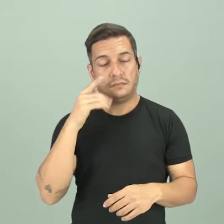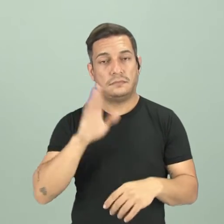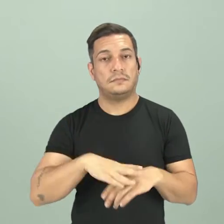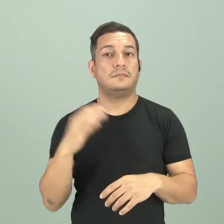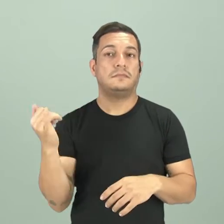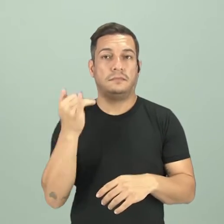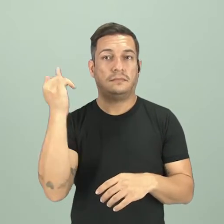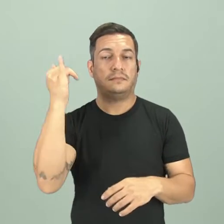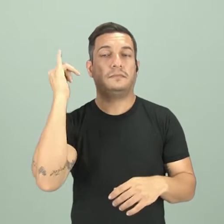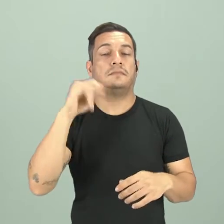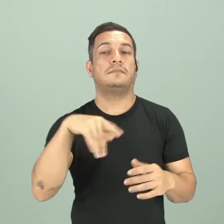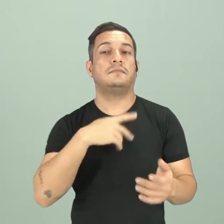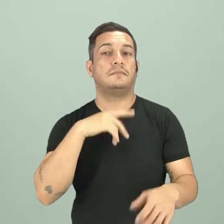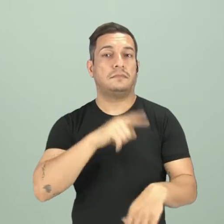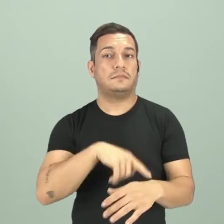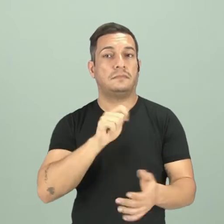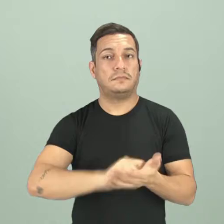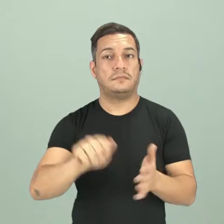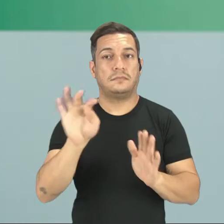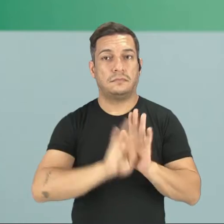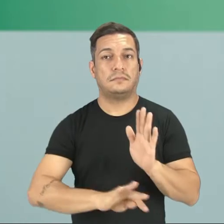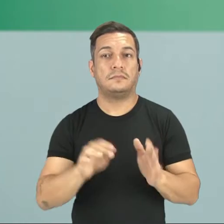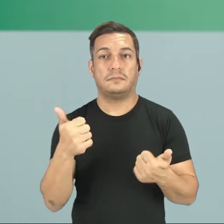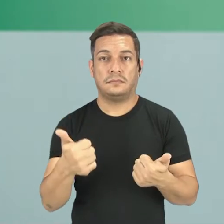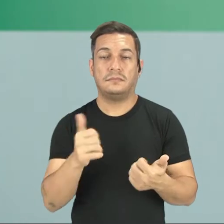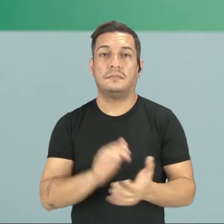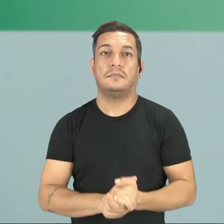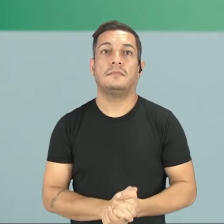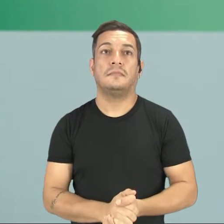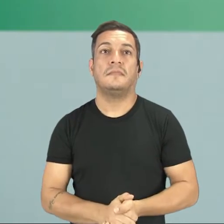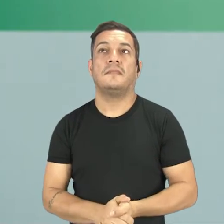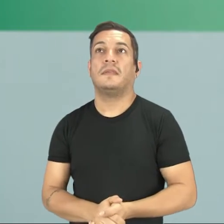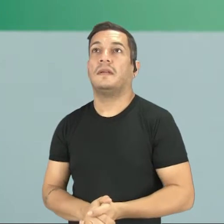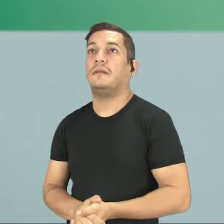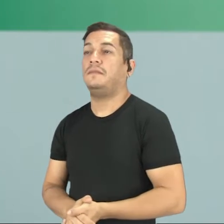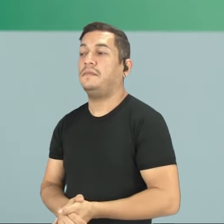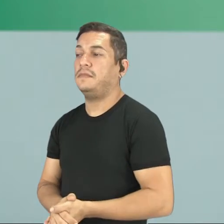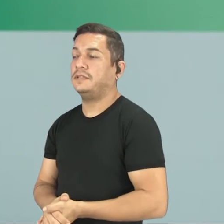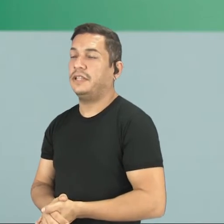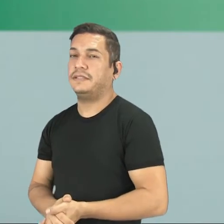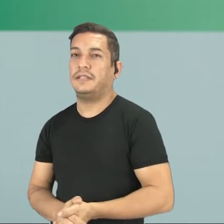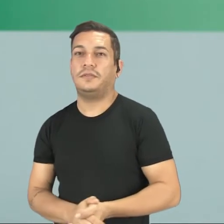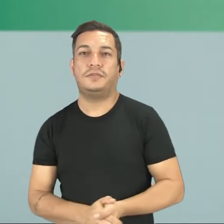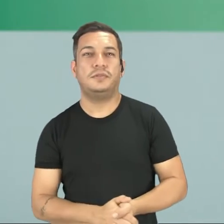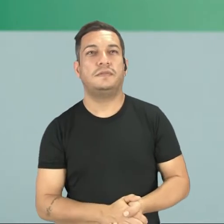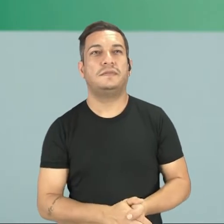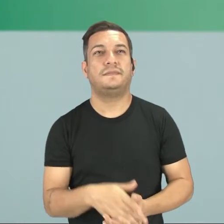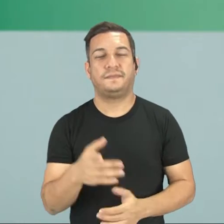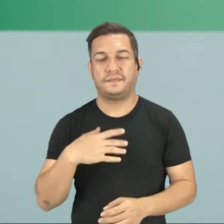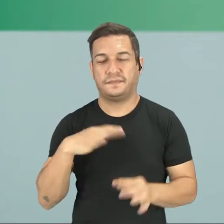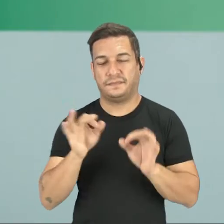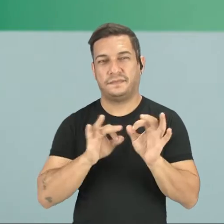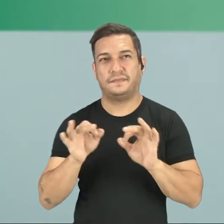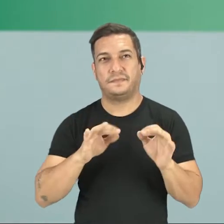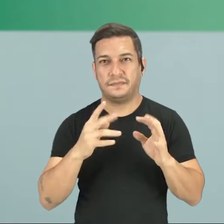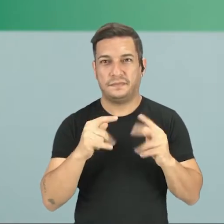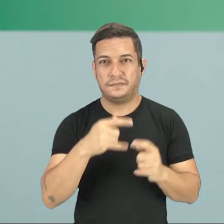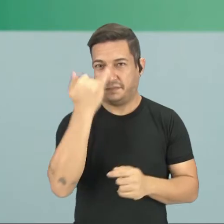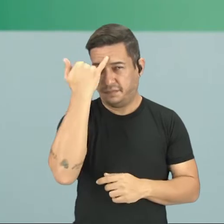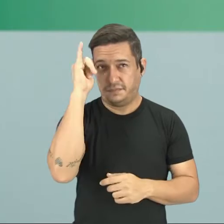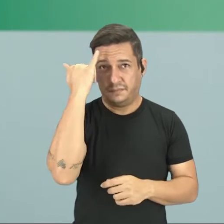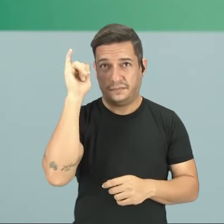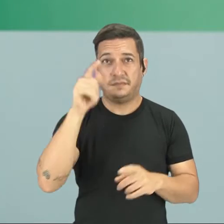mais apropriado na hora de escrever o seu texto. Tudo bem? E aí você vai reunir, gente, todas as ideias que você tiver naquele momento.